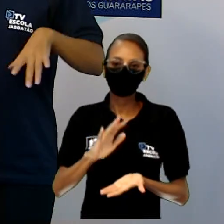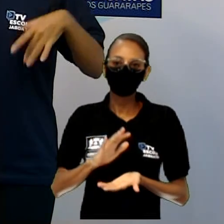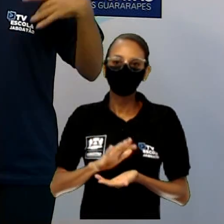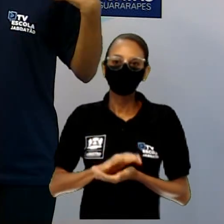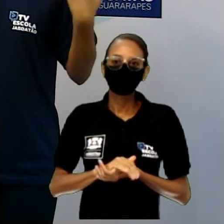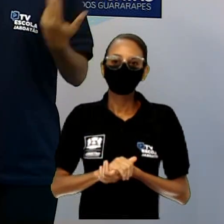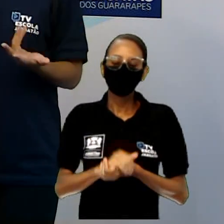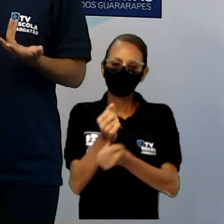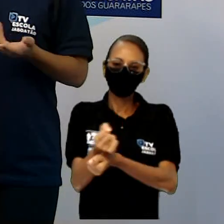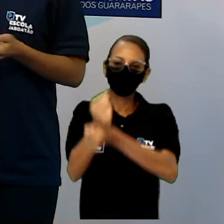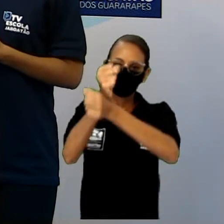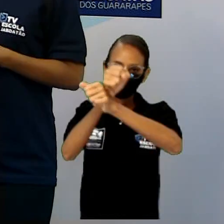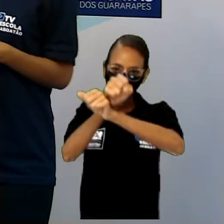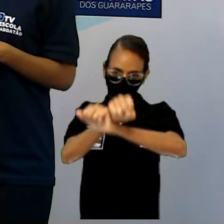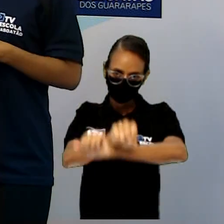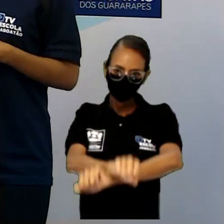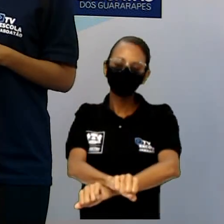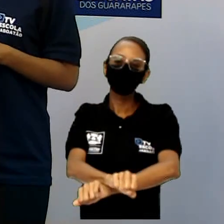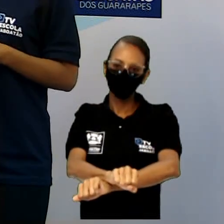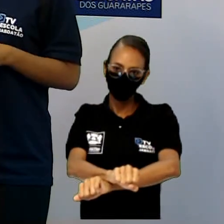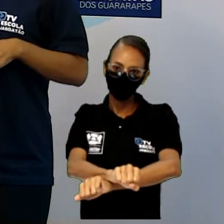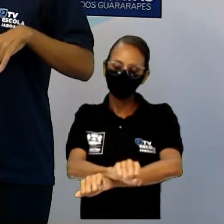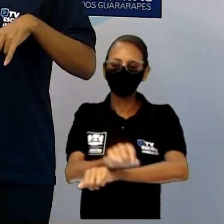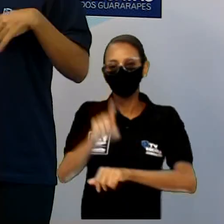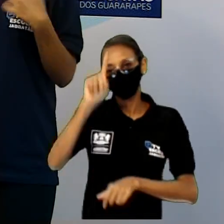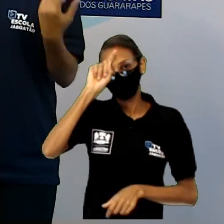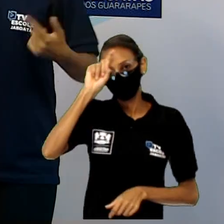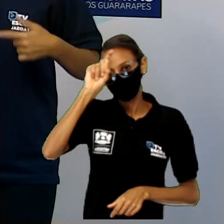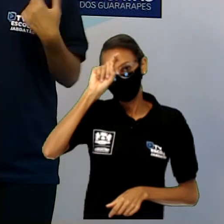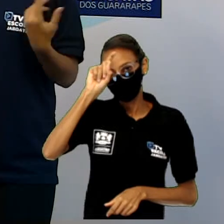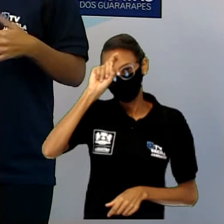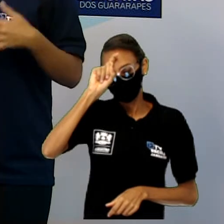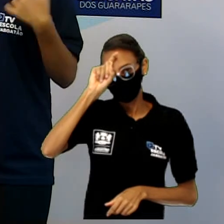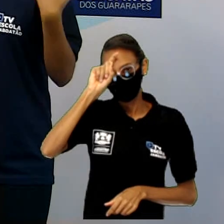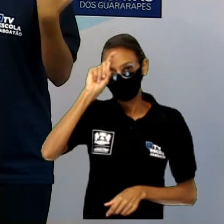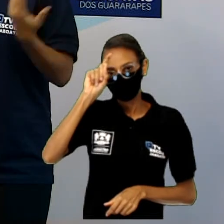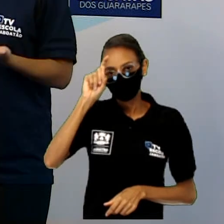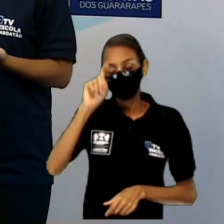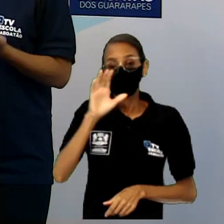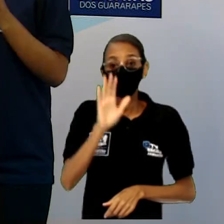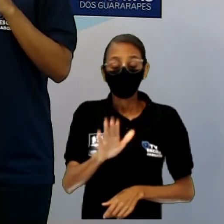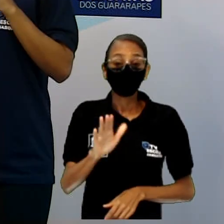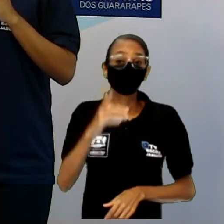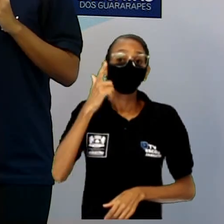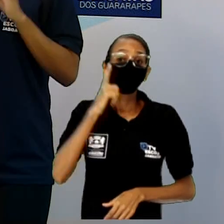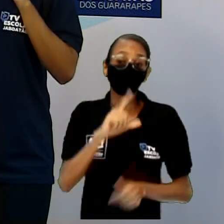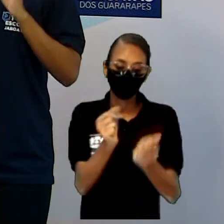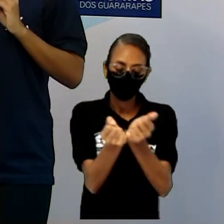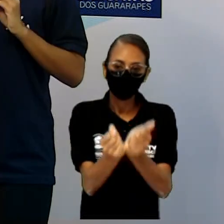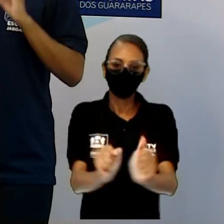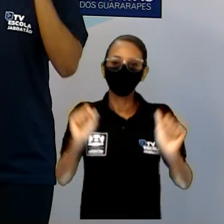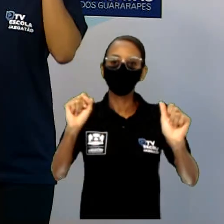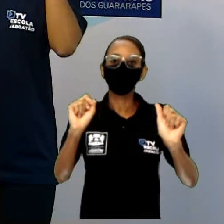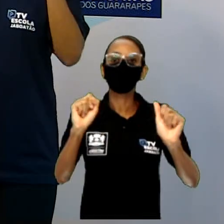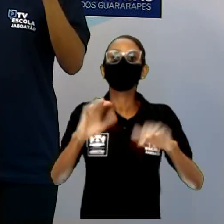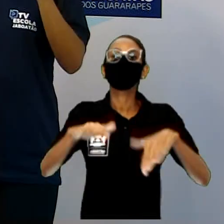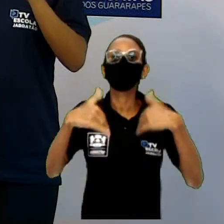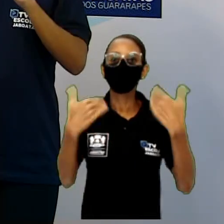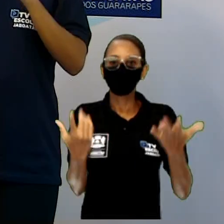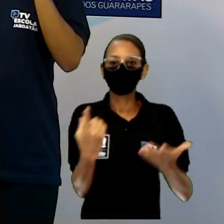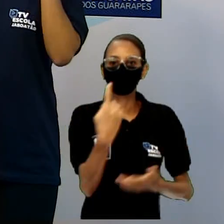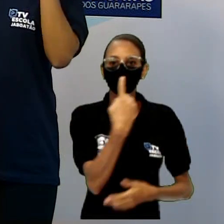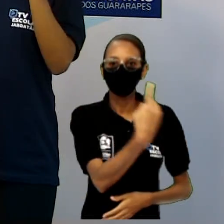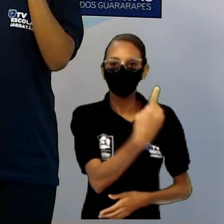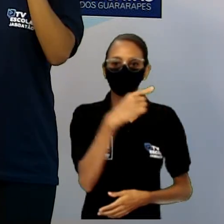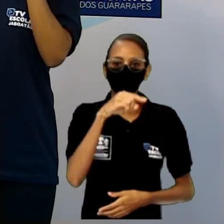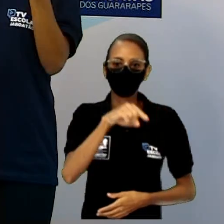são escravizados pelos povos egípcios, conseguindo apenas se libertarem em aproximadamente